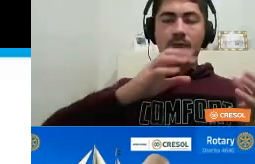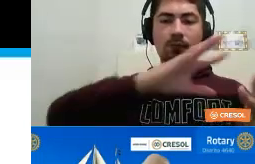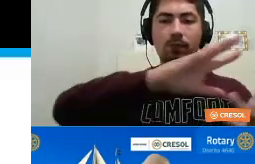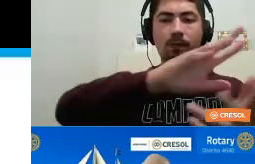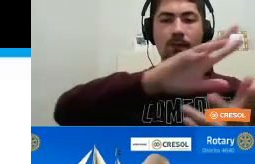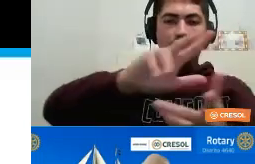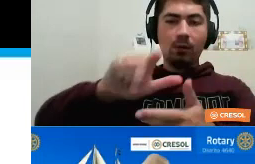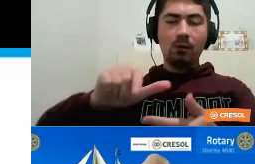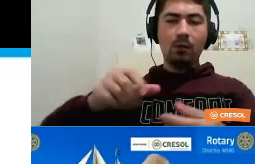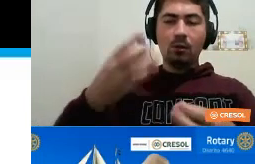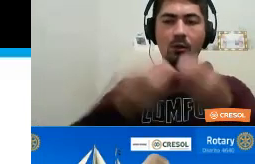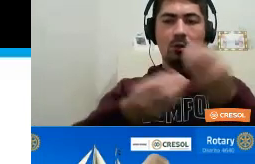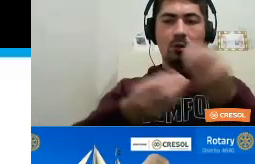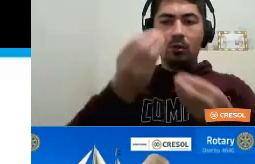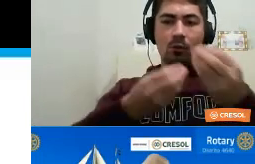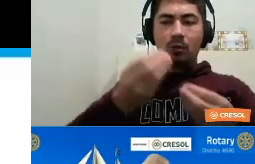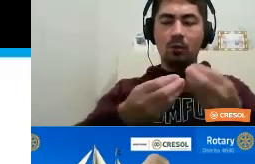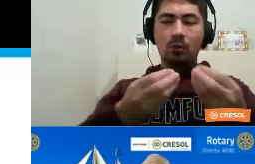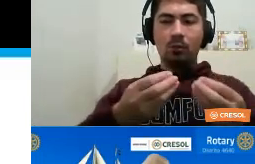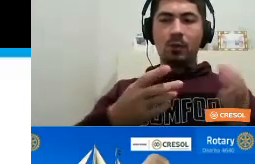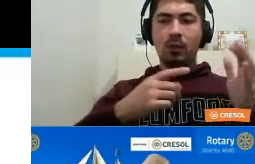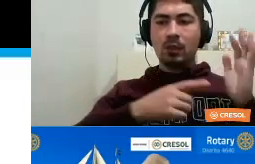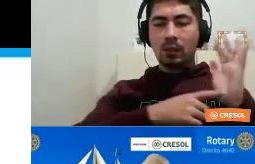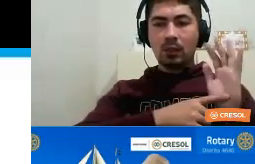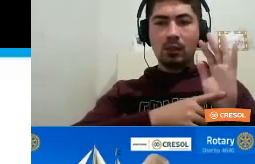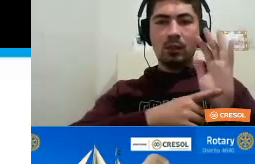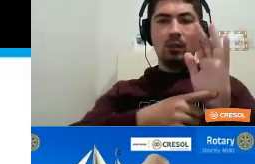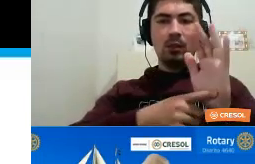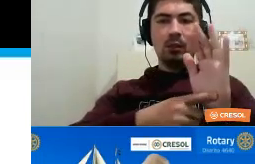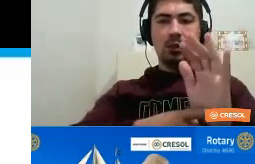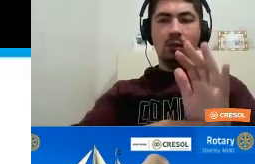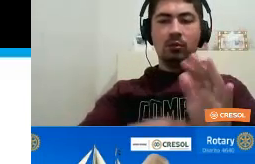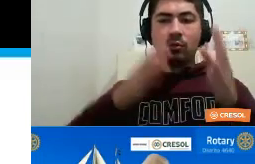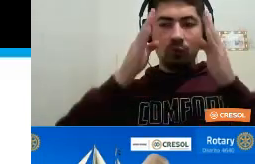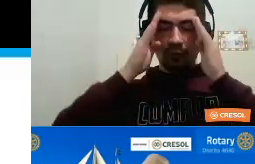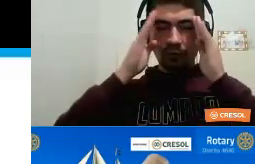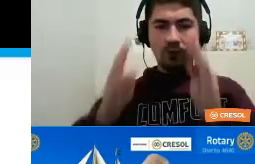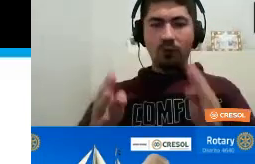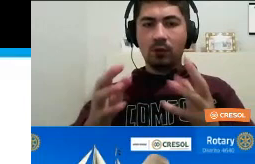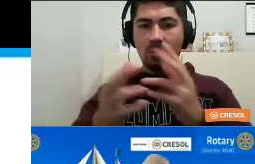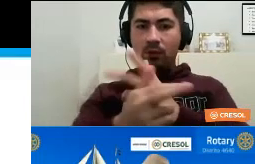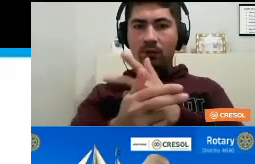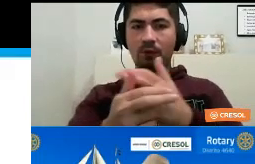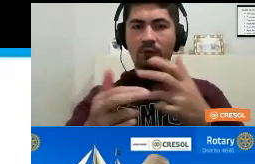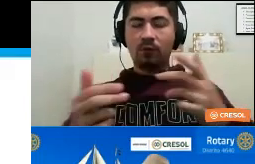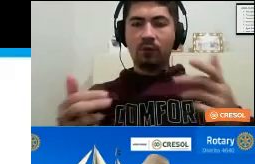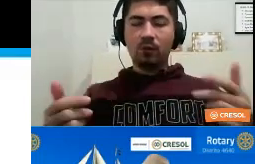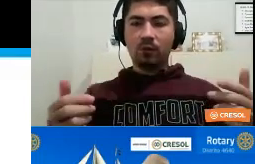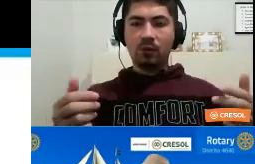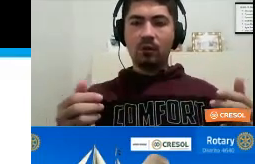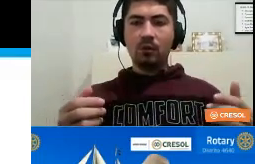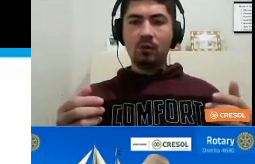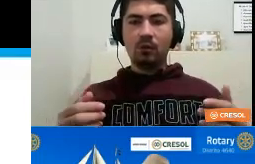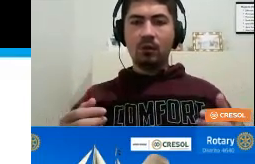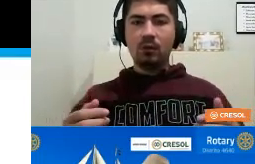e eles têm que ser projetos dentro das nossas áreas de enfoque. Todos nós já sabemos de cor e salteado quais são as